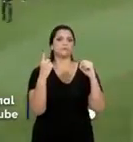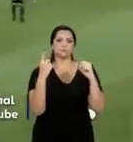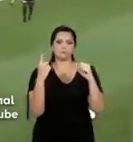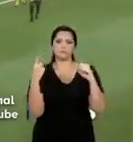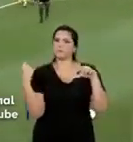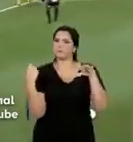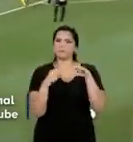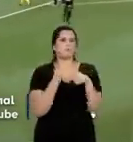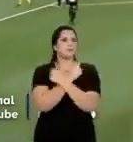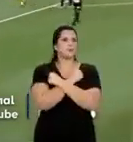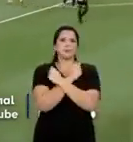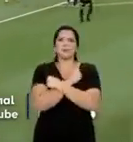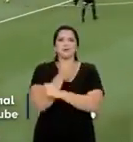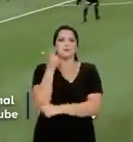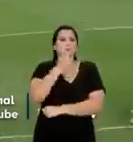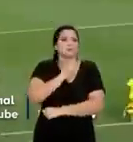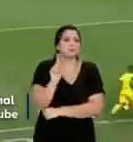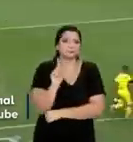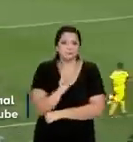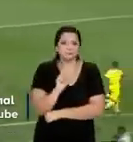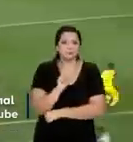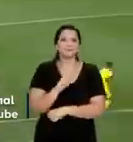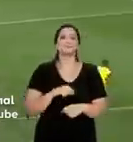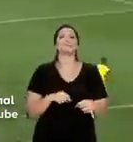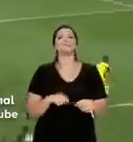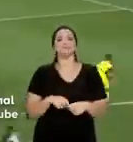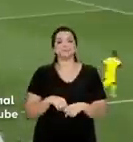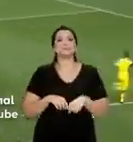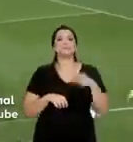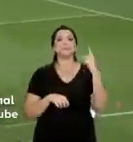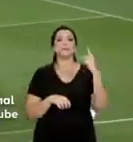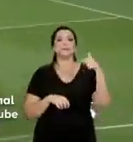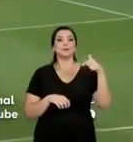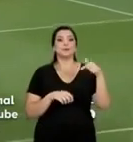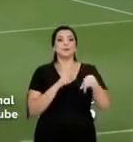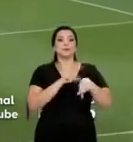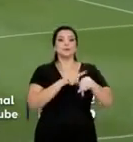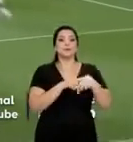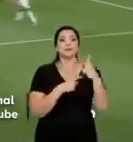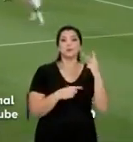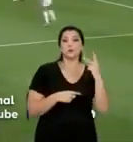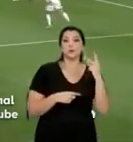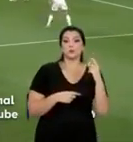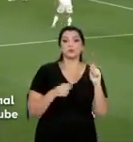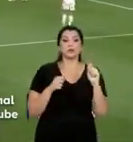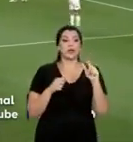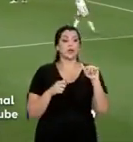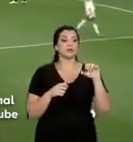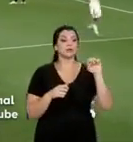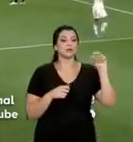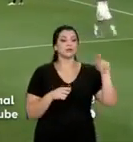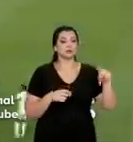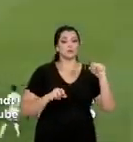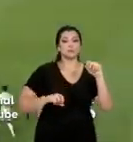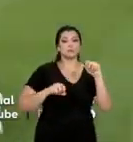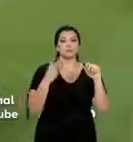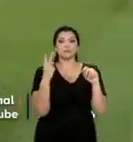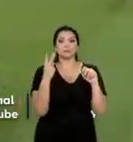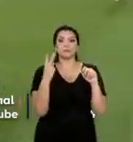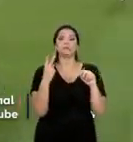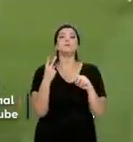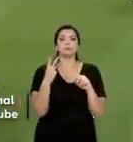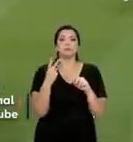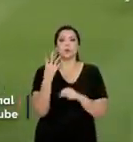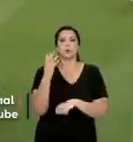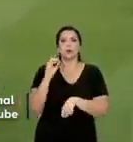pancada Sem chance para defesa do goleiro Cássio aos 17 do segundo tempo Alysson peso segundo e